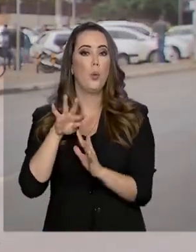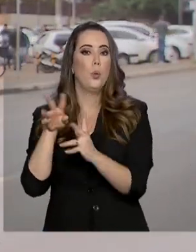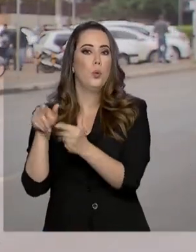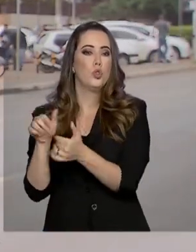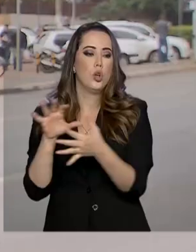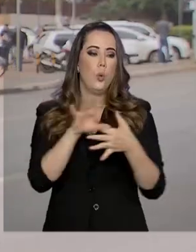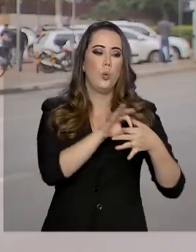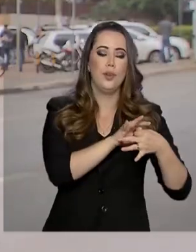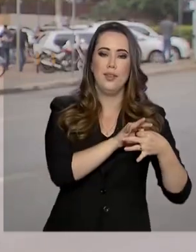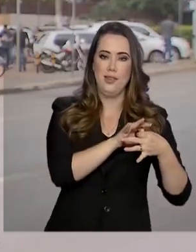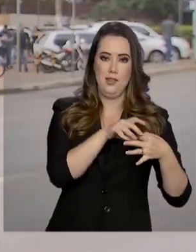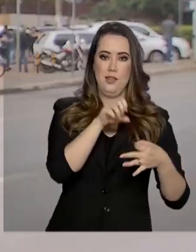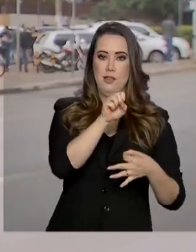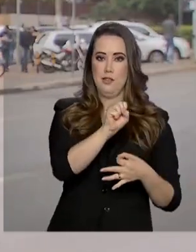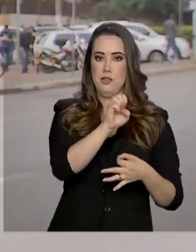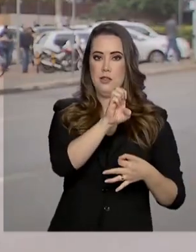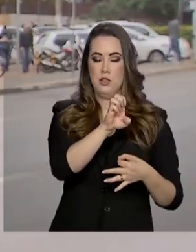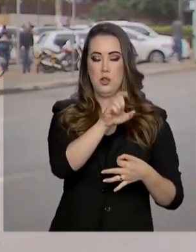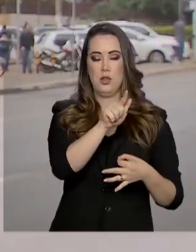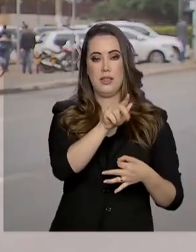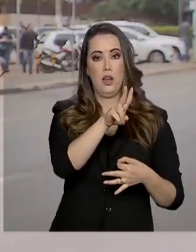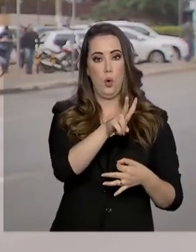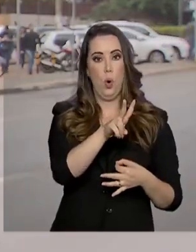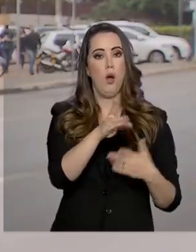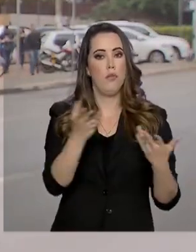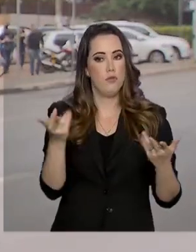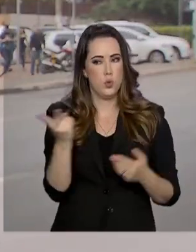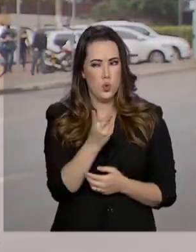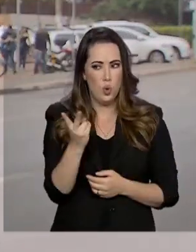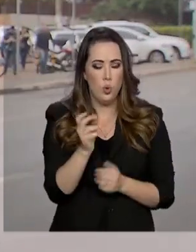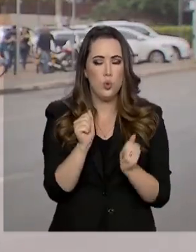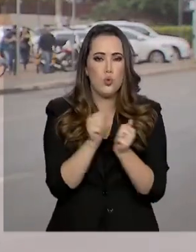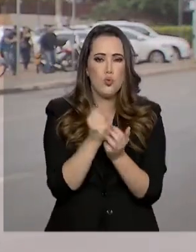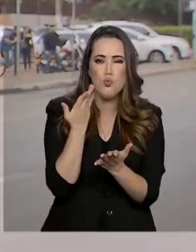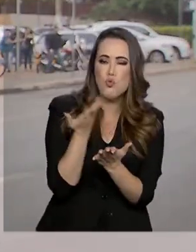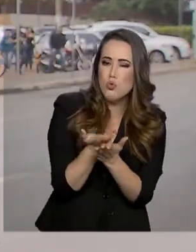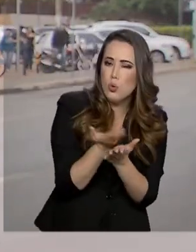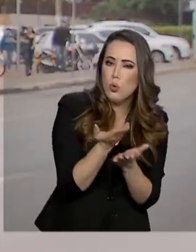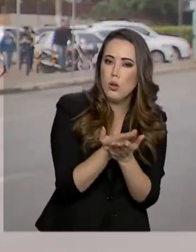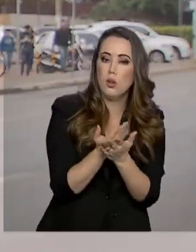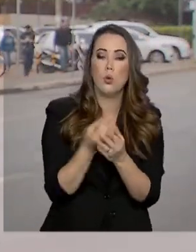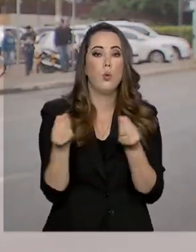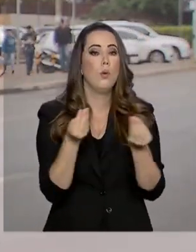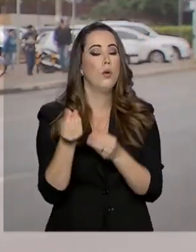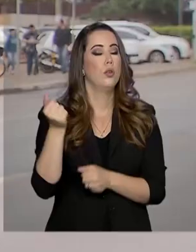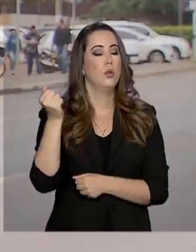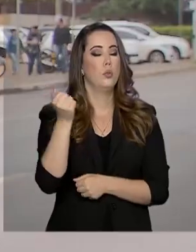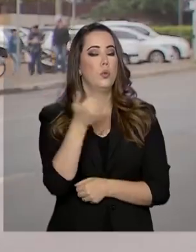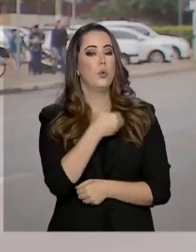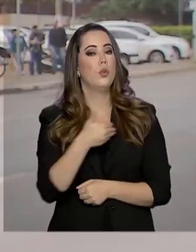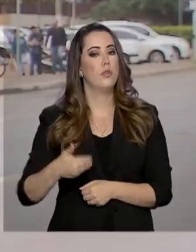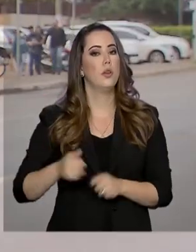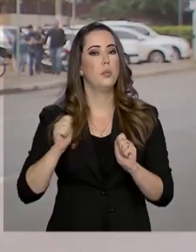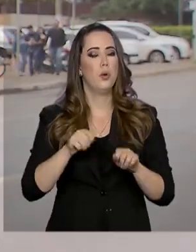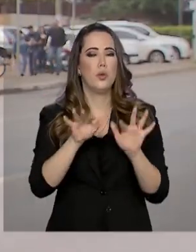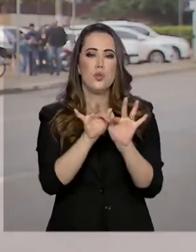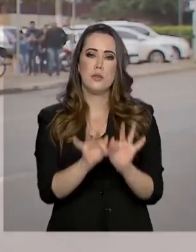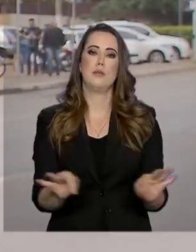negócios no país. Por meio do Doing Business, está sendo feito um diagnóstico para que o governo possa adotar medidas de